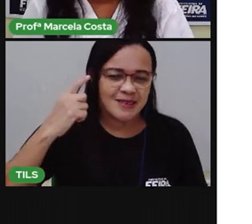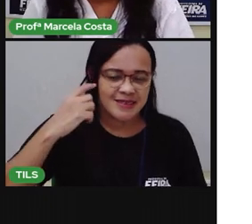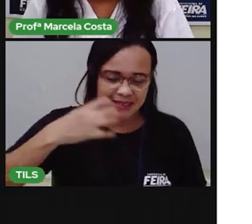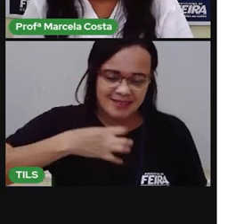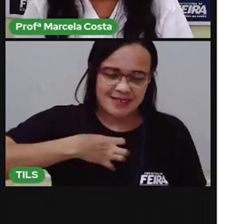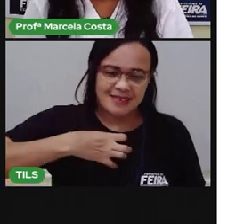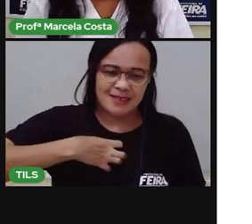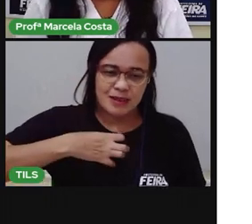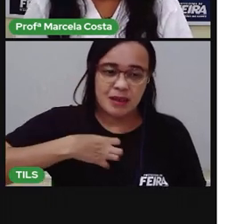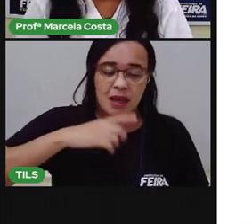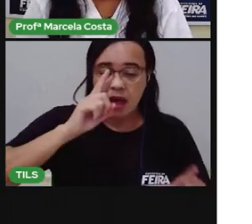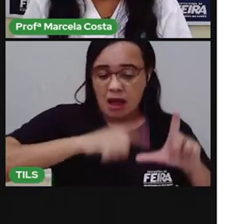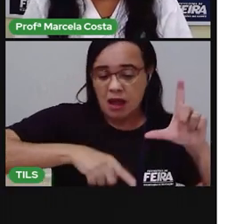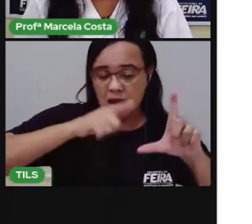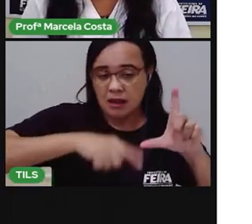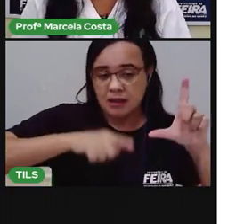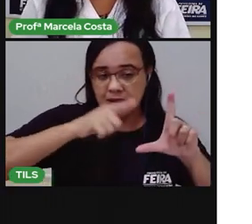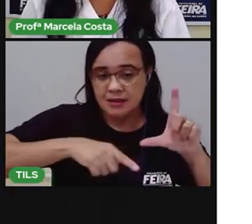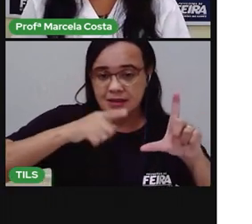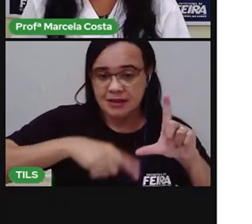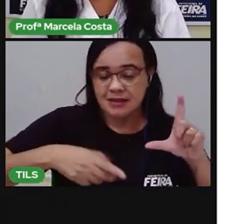de quais letras?